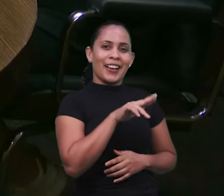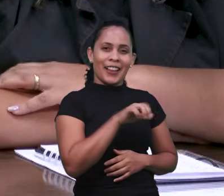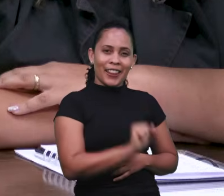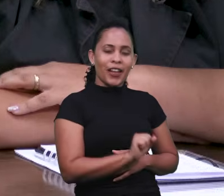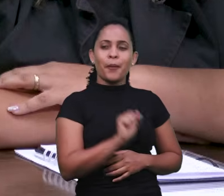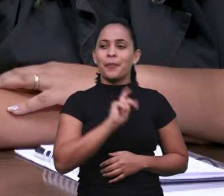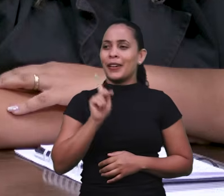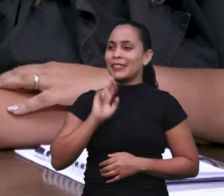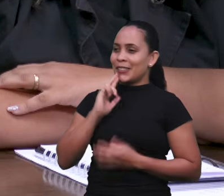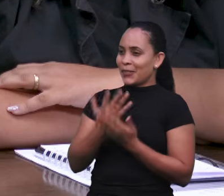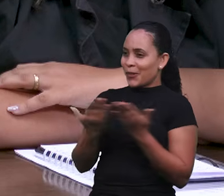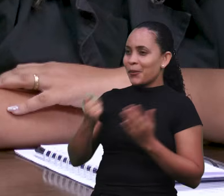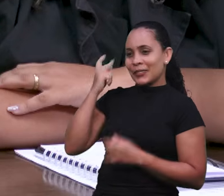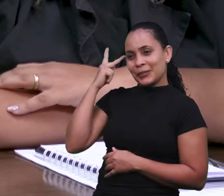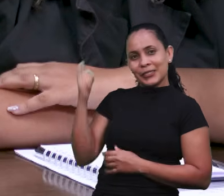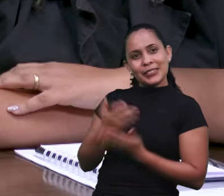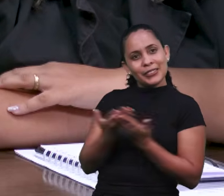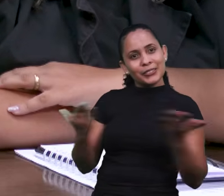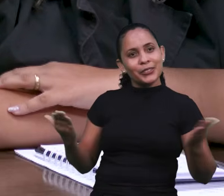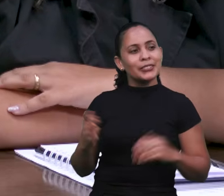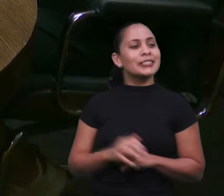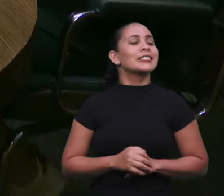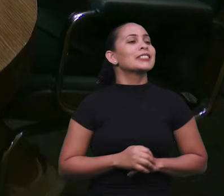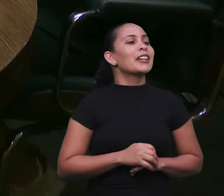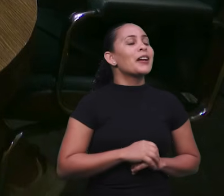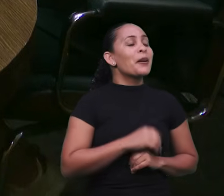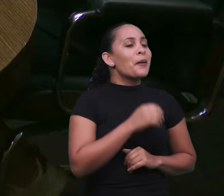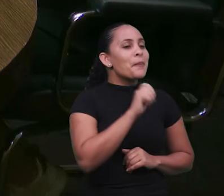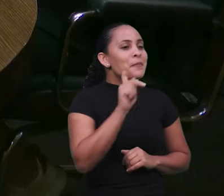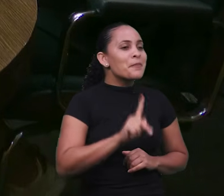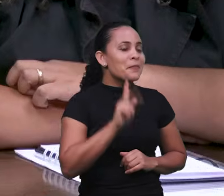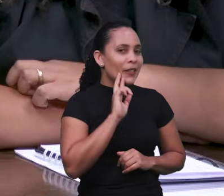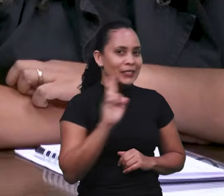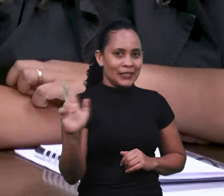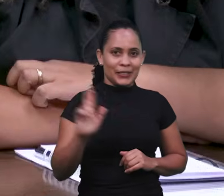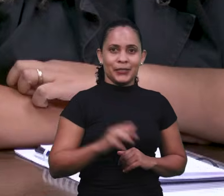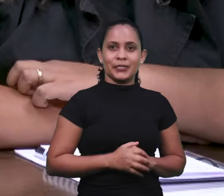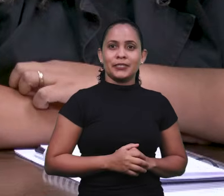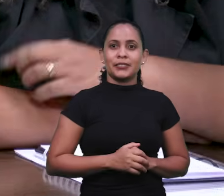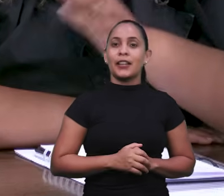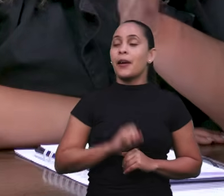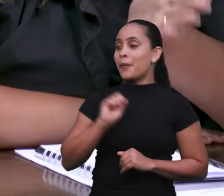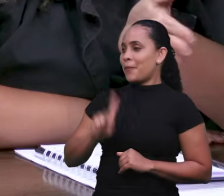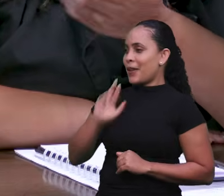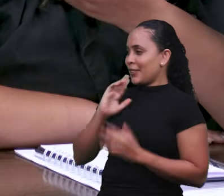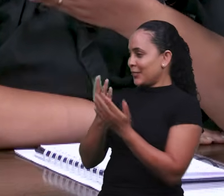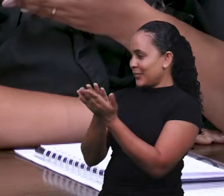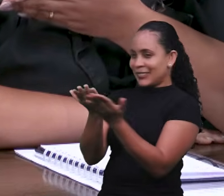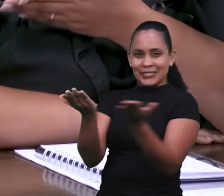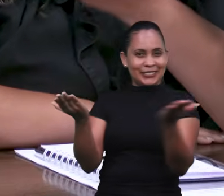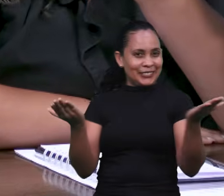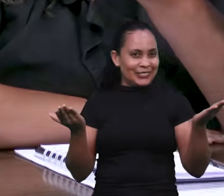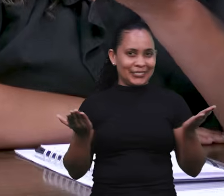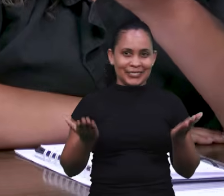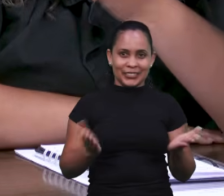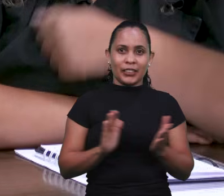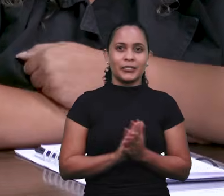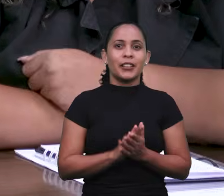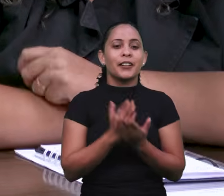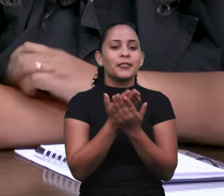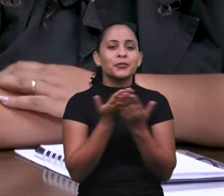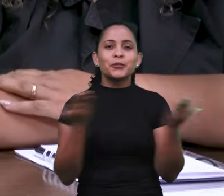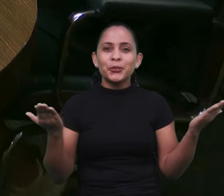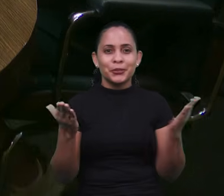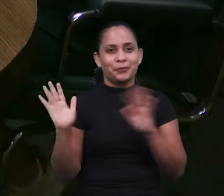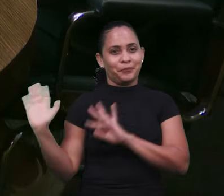do Senhor Priscila, Pai do Senhor irmãos, Pai do Senhor Amabile. Amável, a paz do Senhor. A paz do Senhor Priscila, a paz do Senhor Alan e a